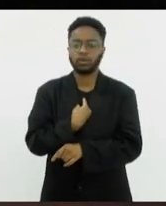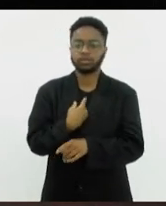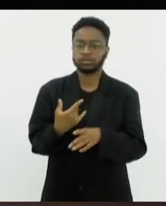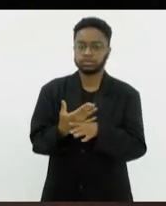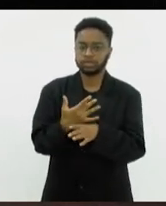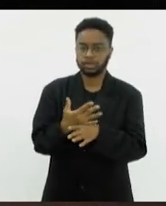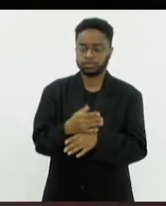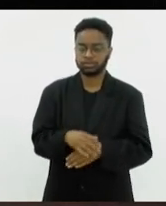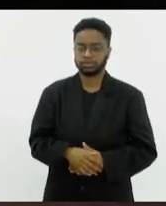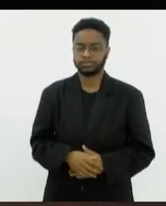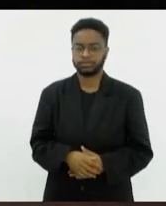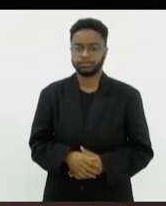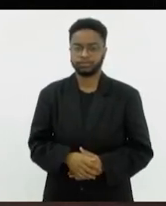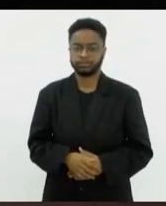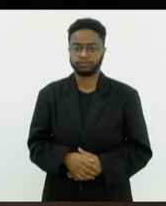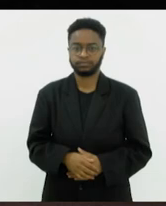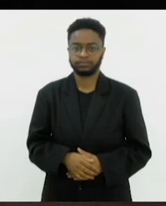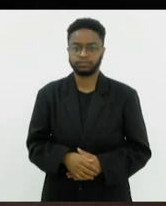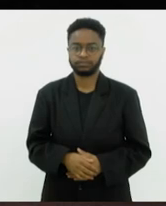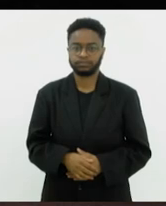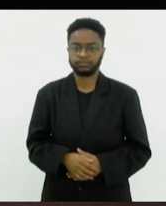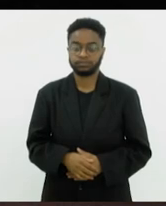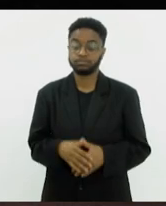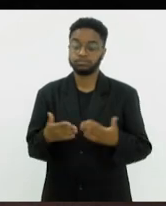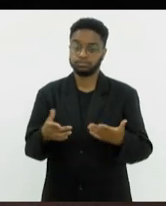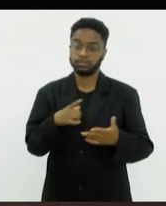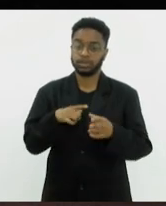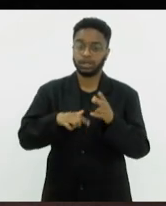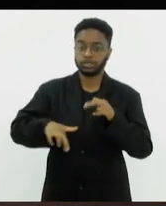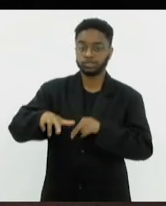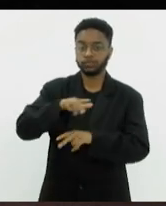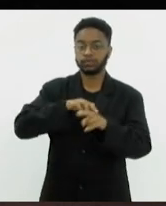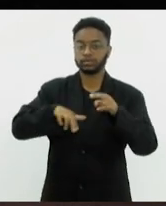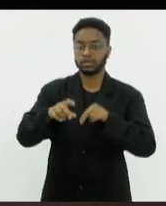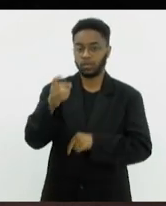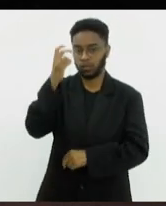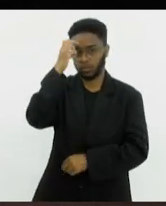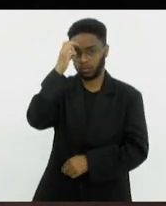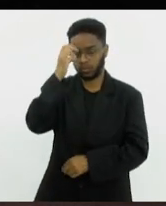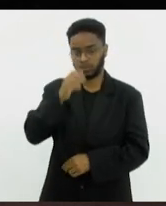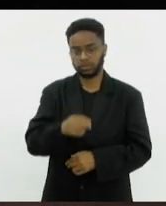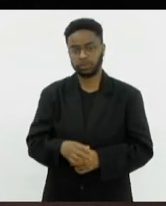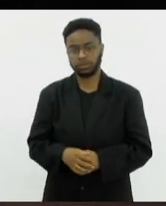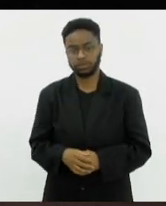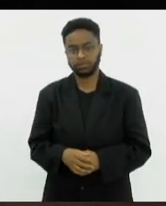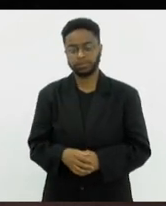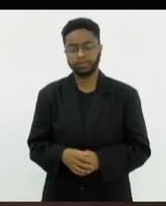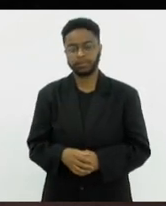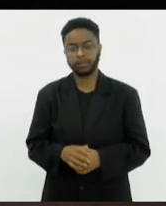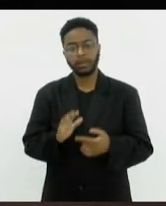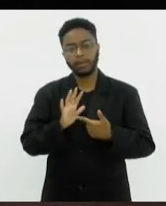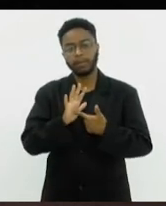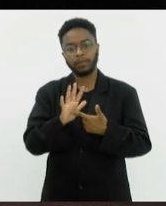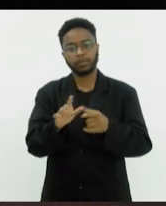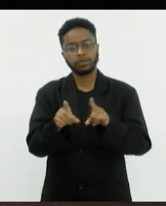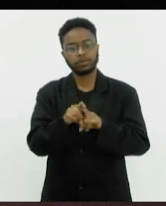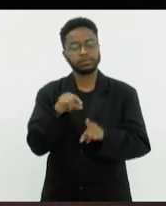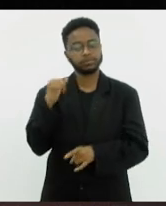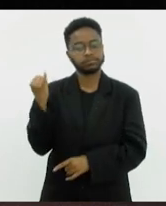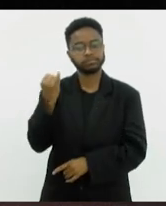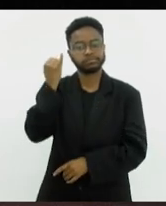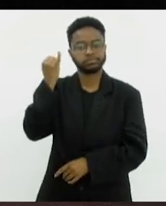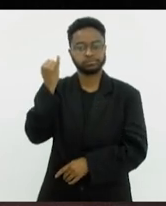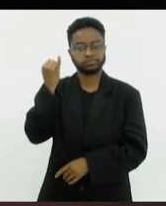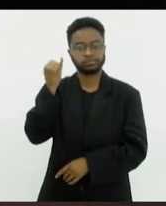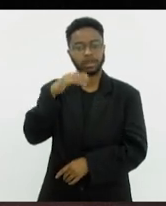pela nossa cidade. E essa diversidade cultural, ela também é importante